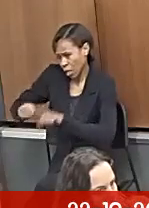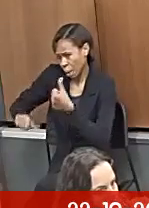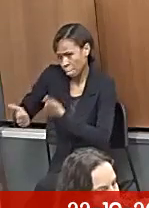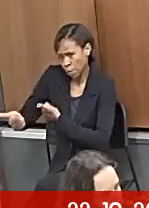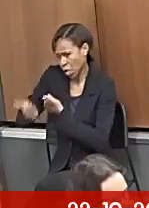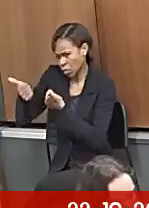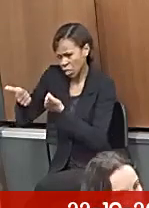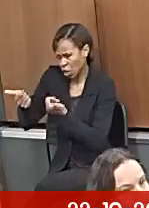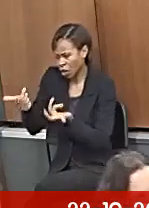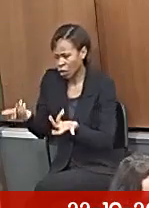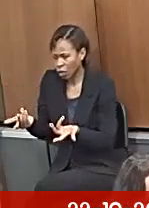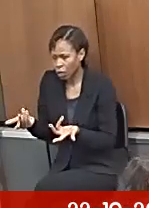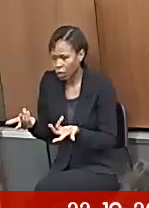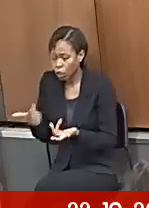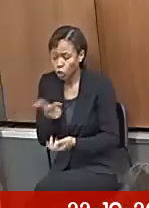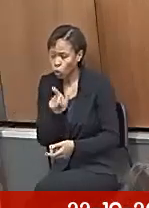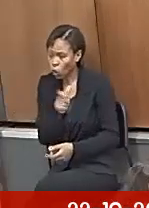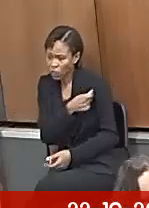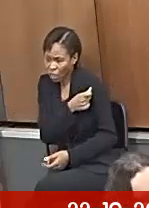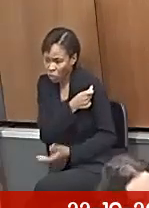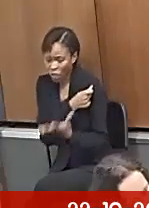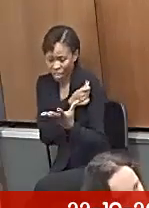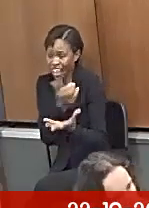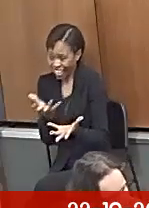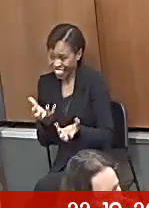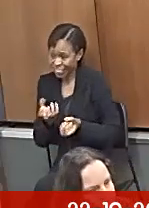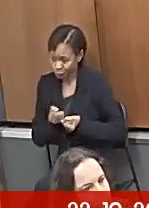não soltasse de ninguém, né?